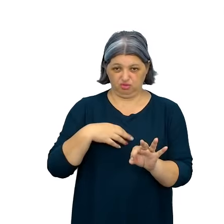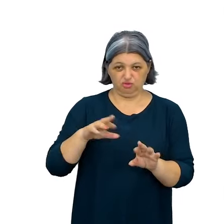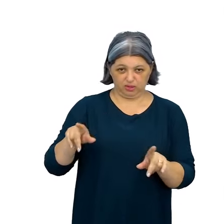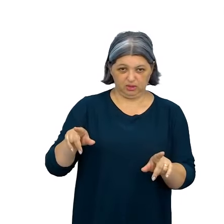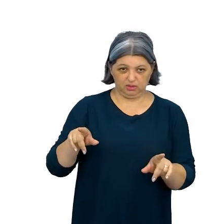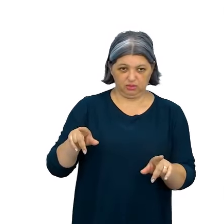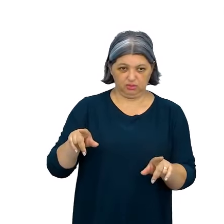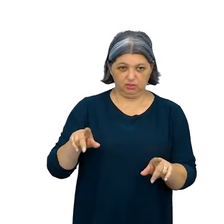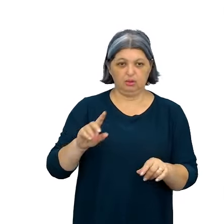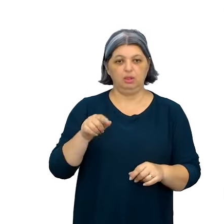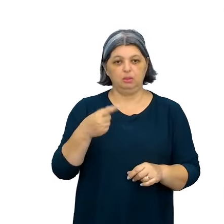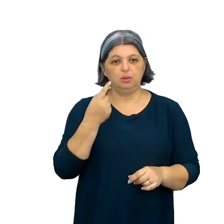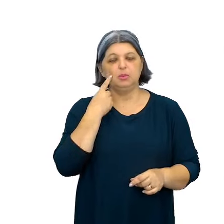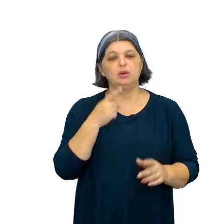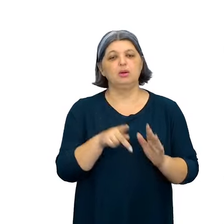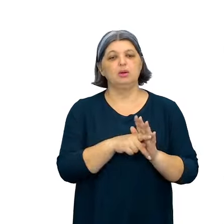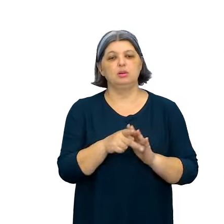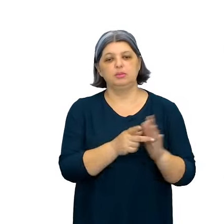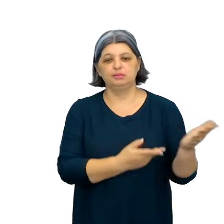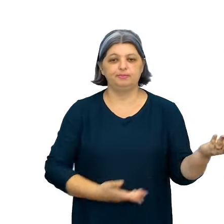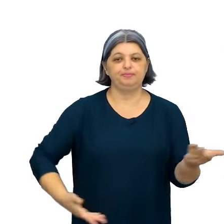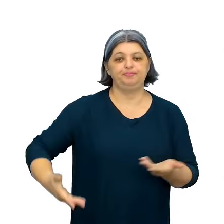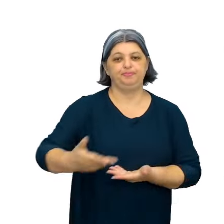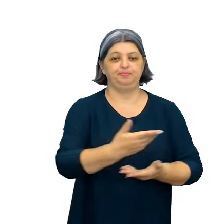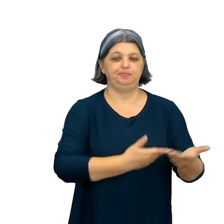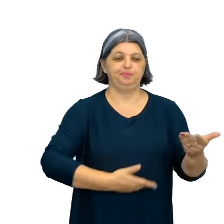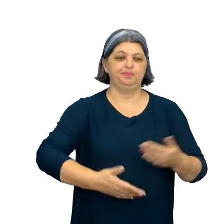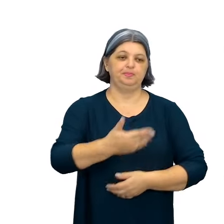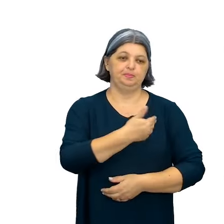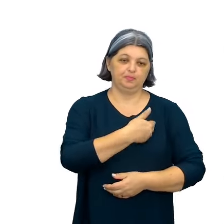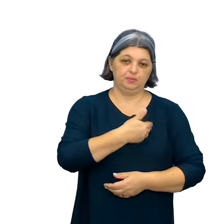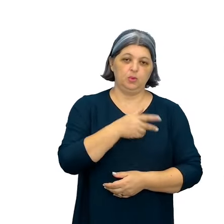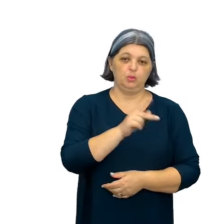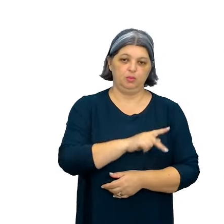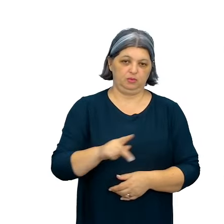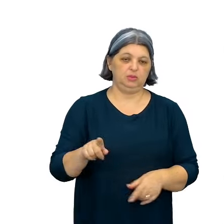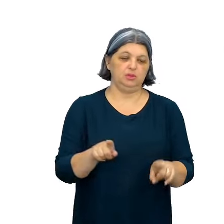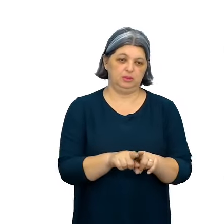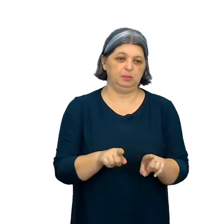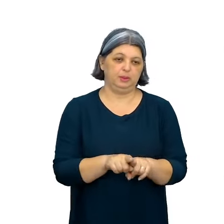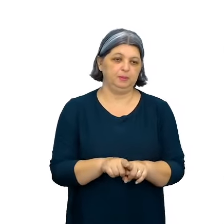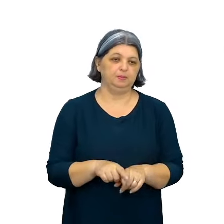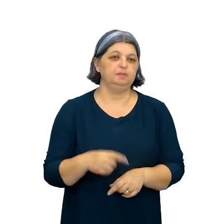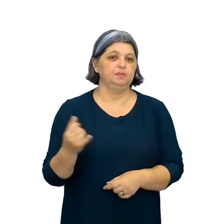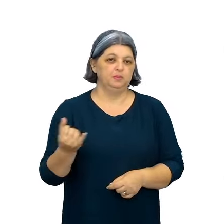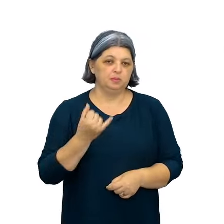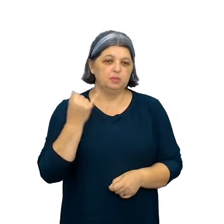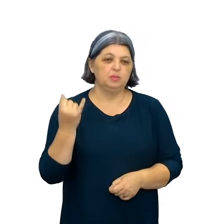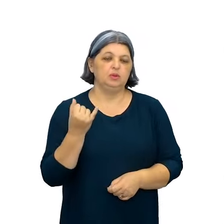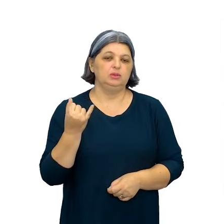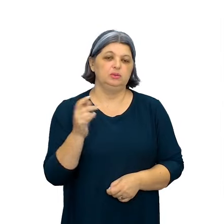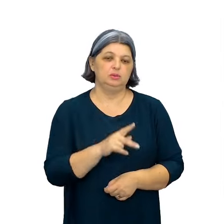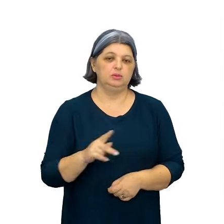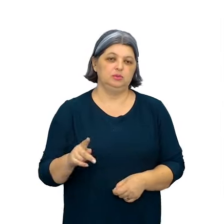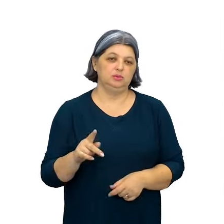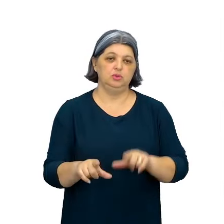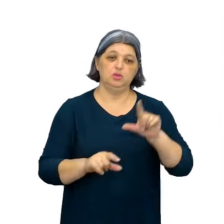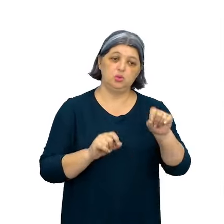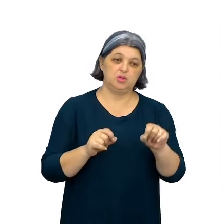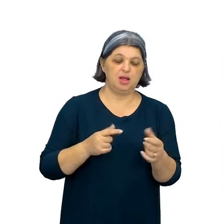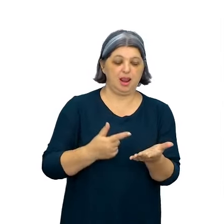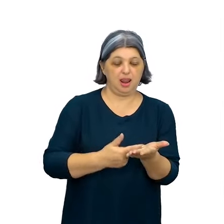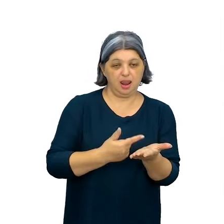aí vem as partes da socialização com os colegas, de socialização com o professor, não é? Seria importante também o professor escolher um livro,